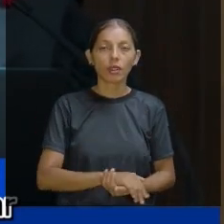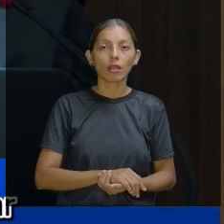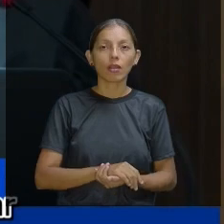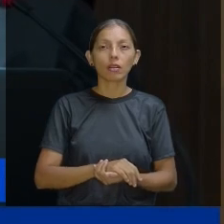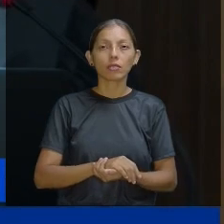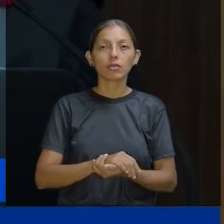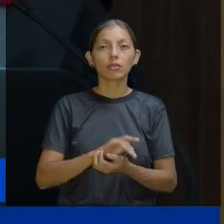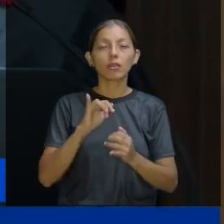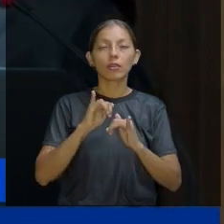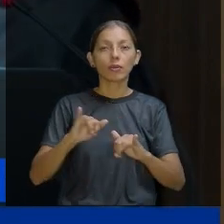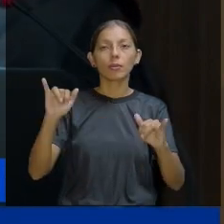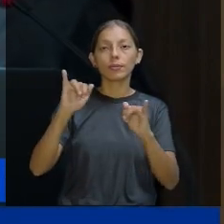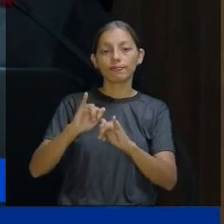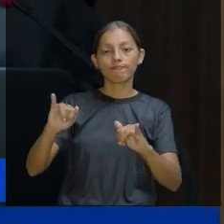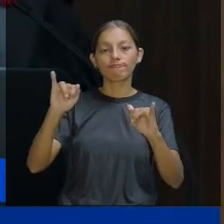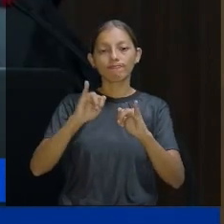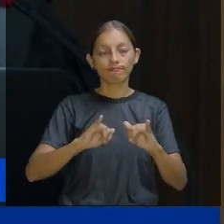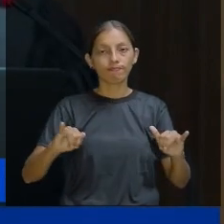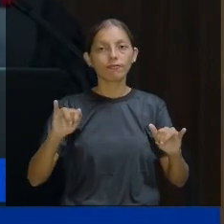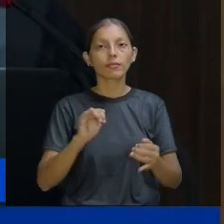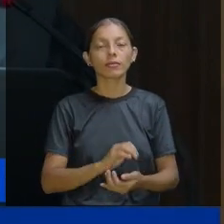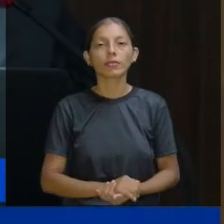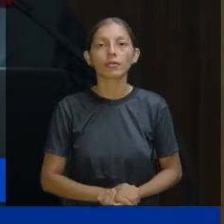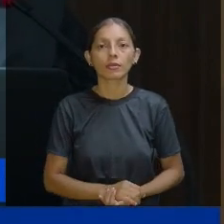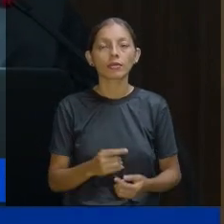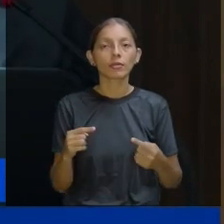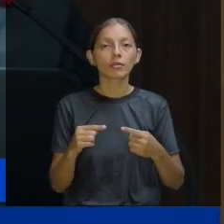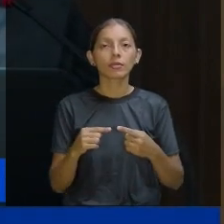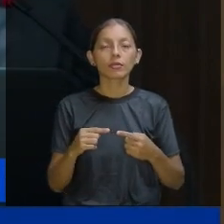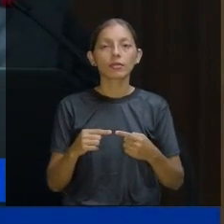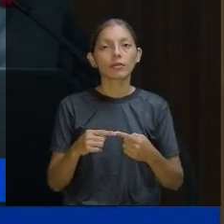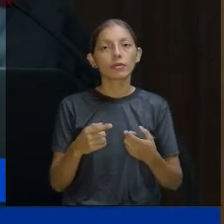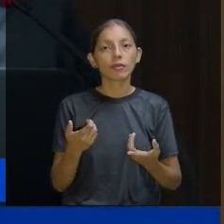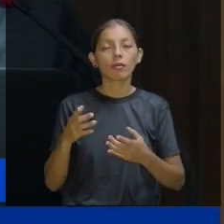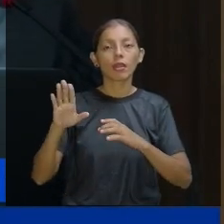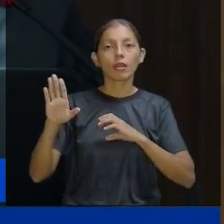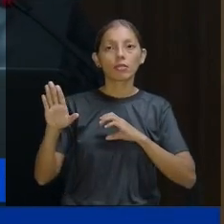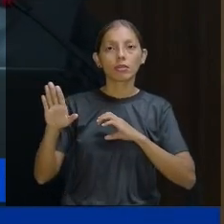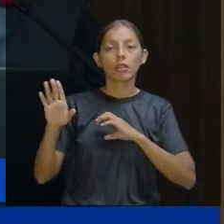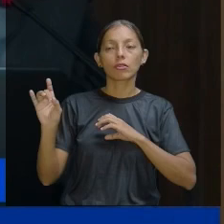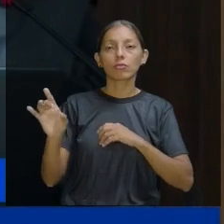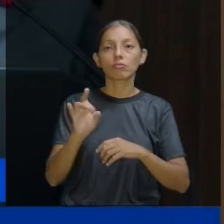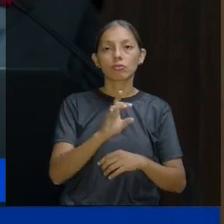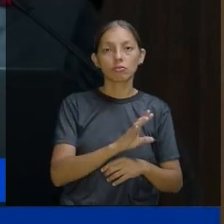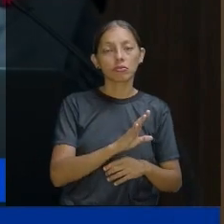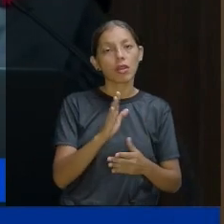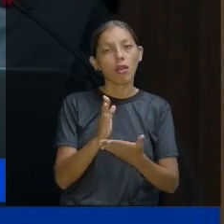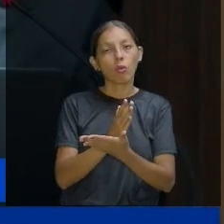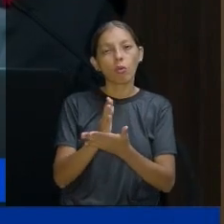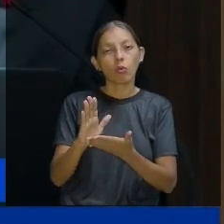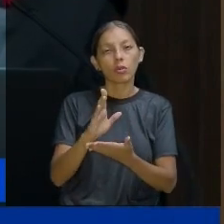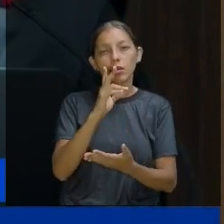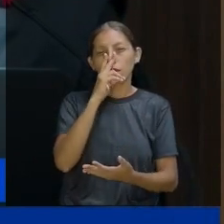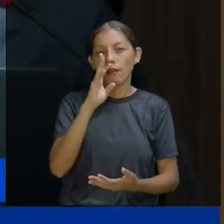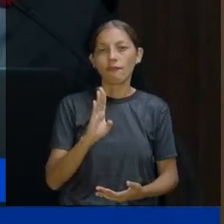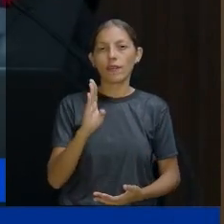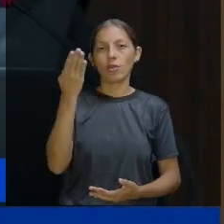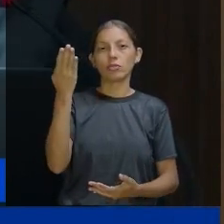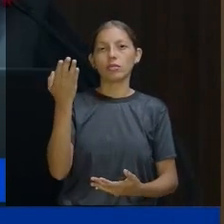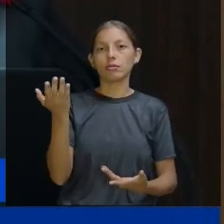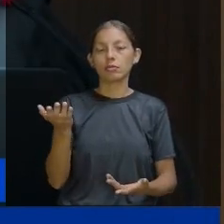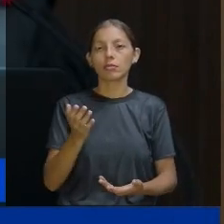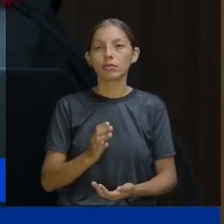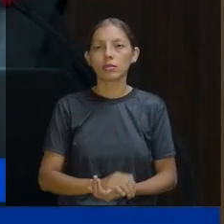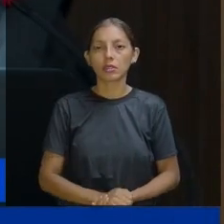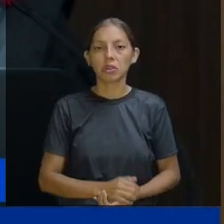informações para impugnar registro de candidatura de pessoas que realmente falseiam a raça,